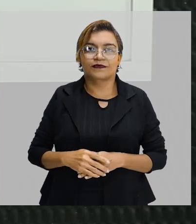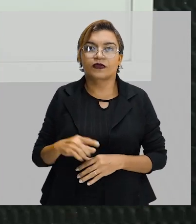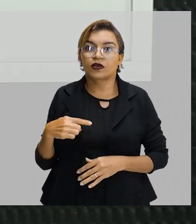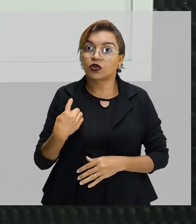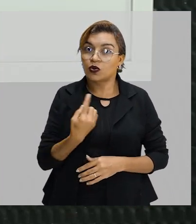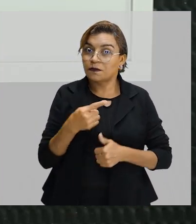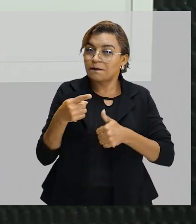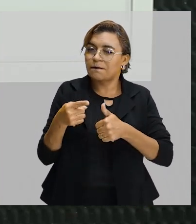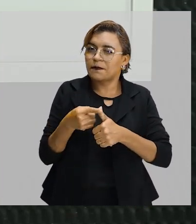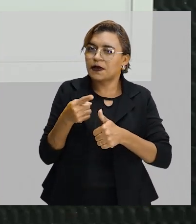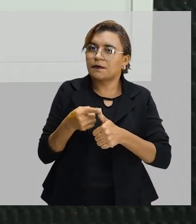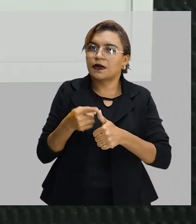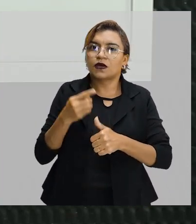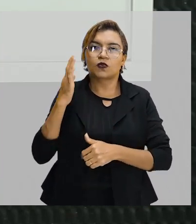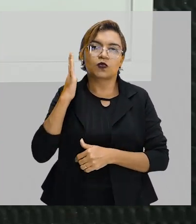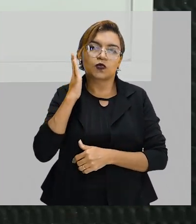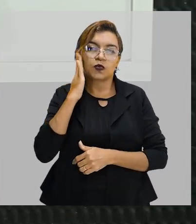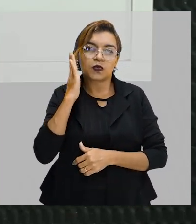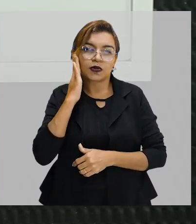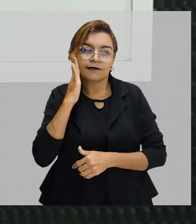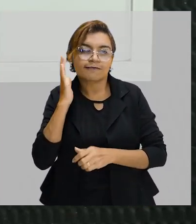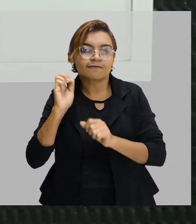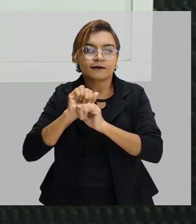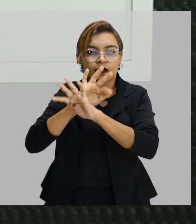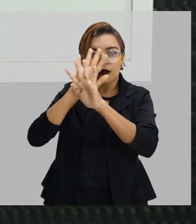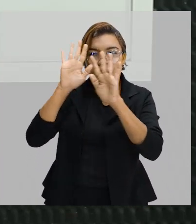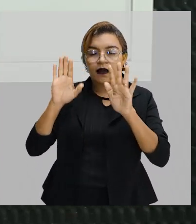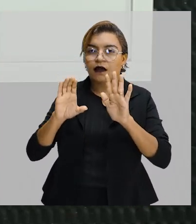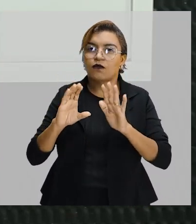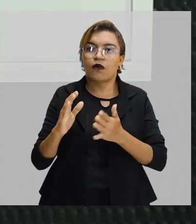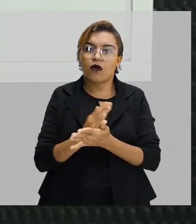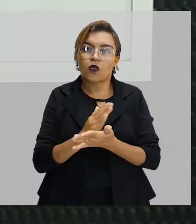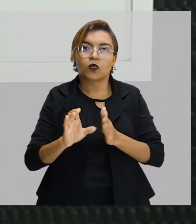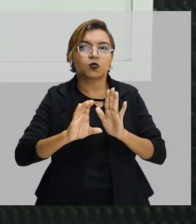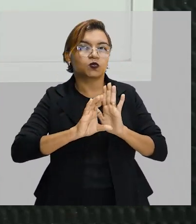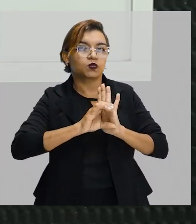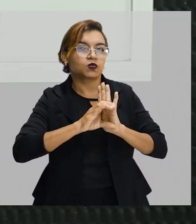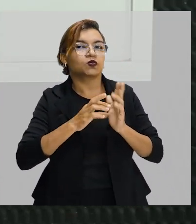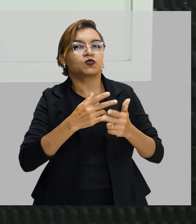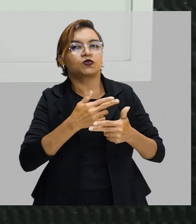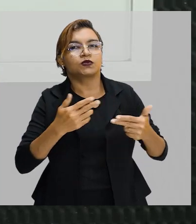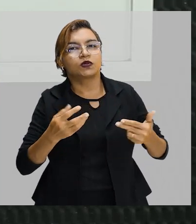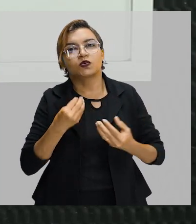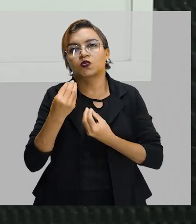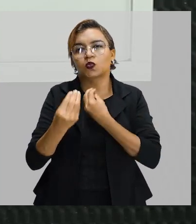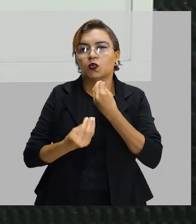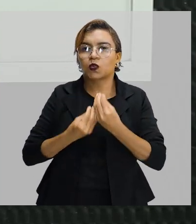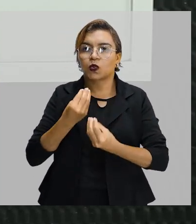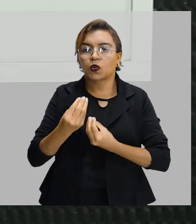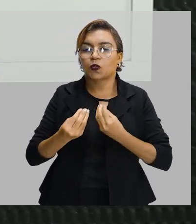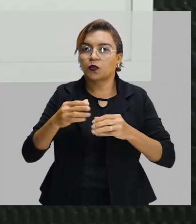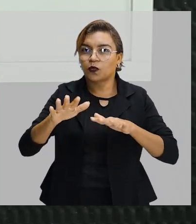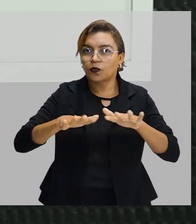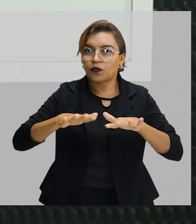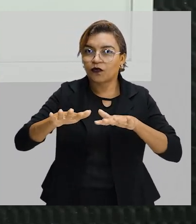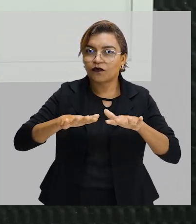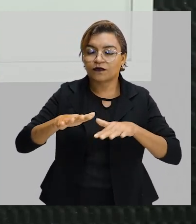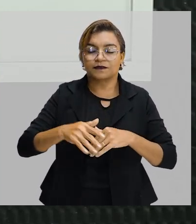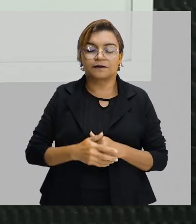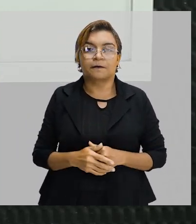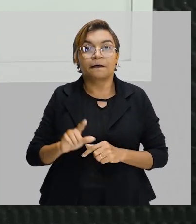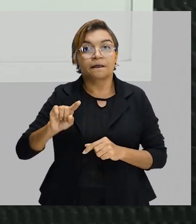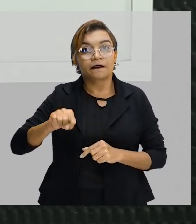vamos primeiro entender alguns conceitos, vamos entender como é que funciona o movimento harmônico simples,